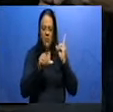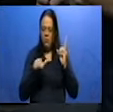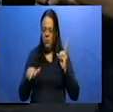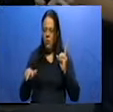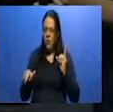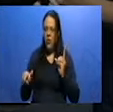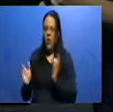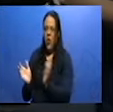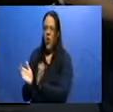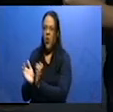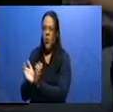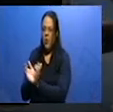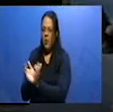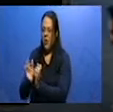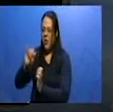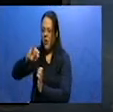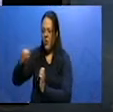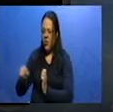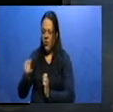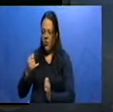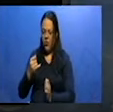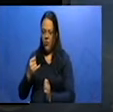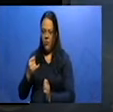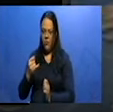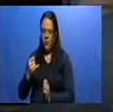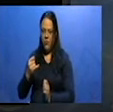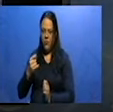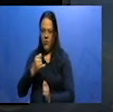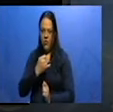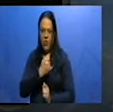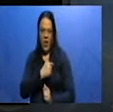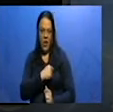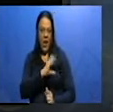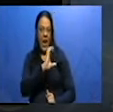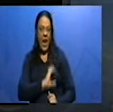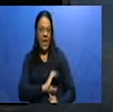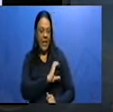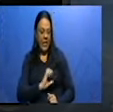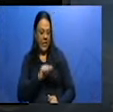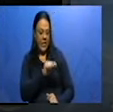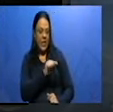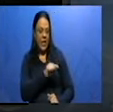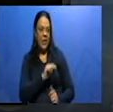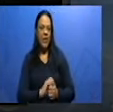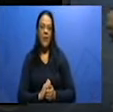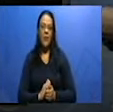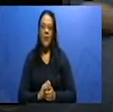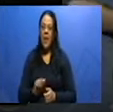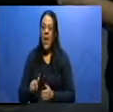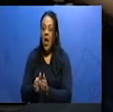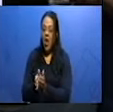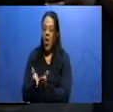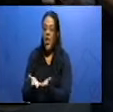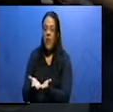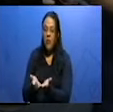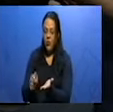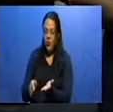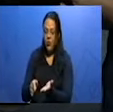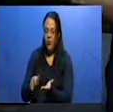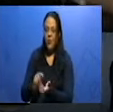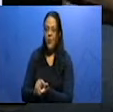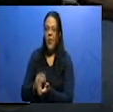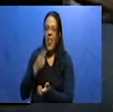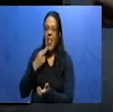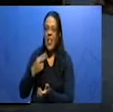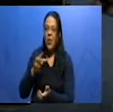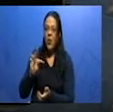para catequizá-lo, através de um livro, escrito em Tupi-Guarani, e o índio fala para o José de Anchieta,